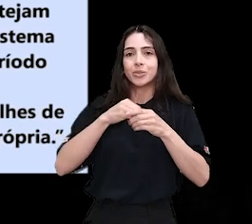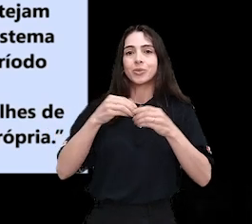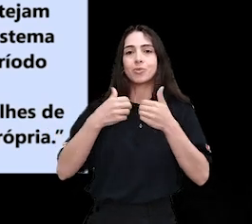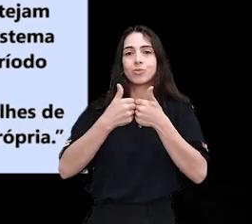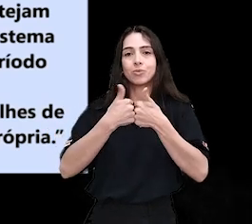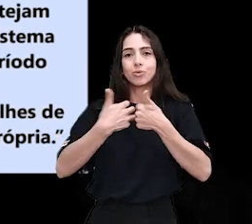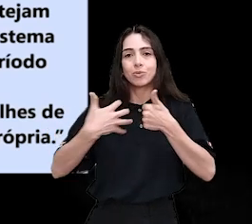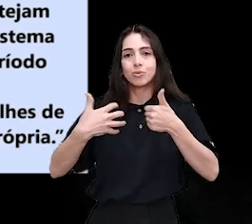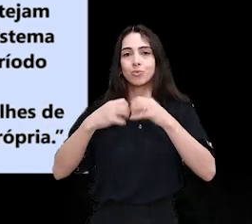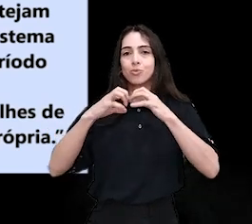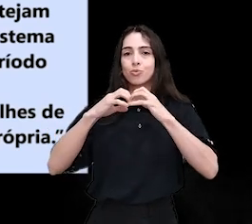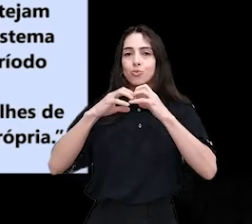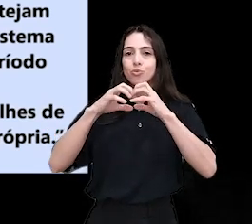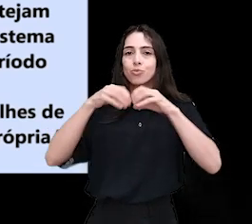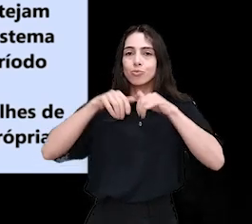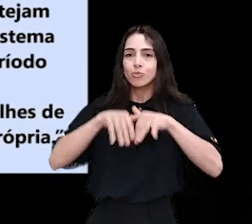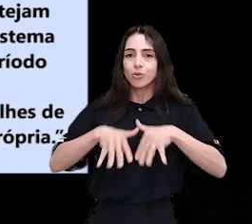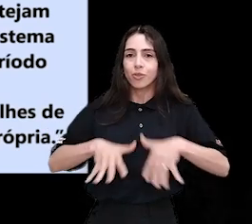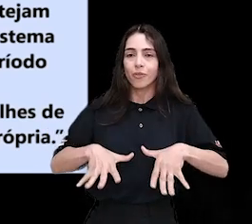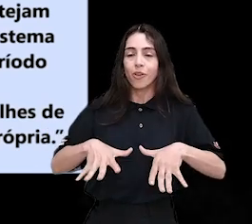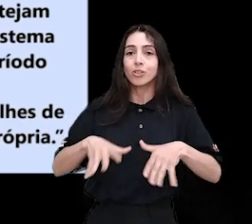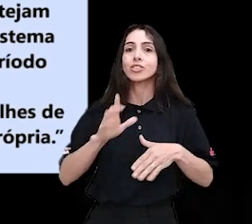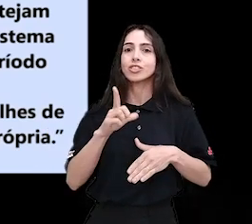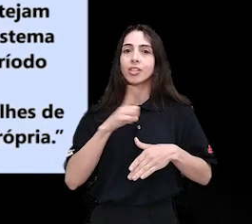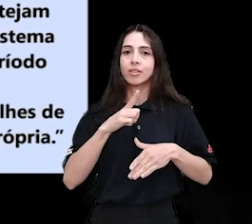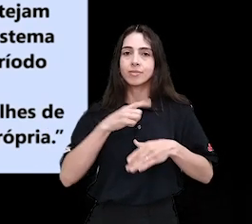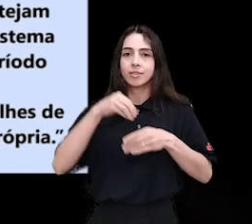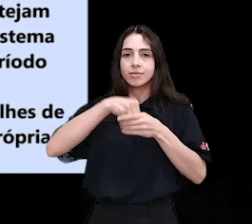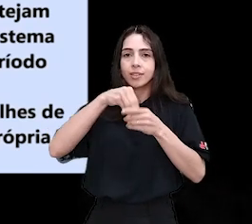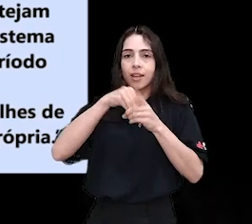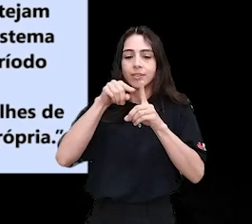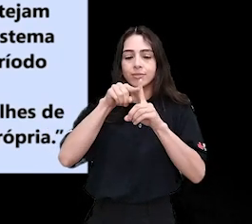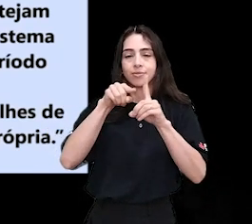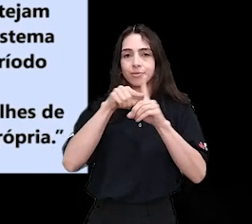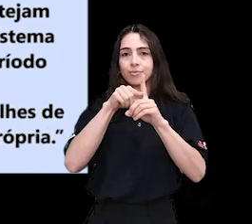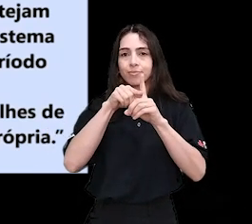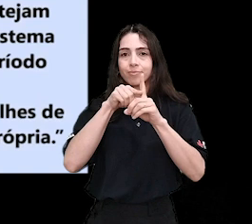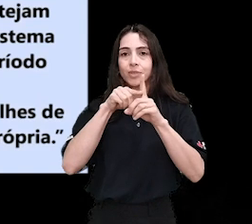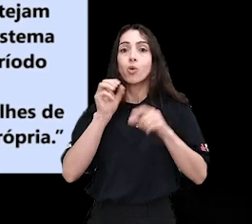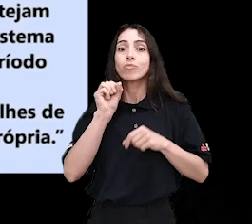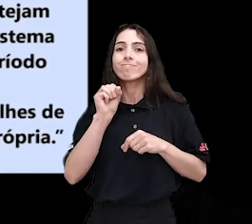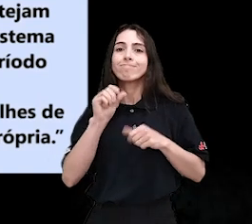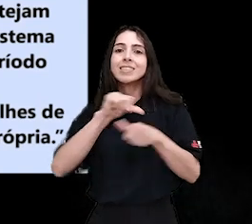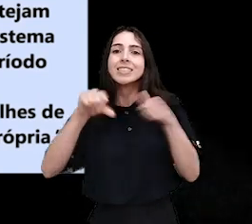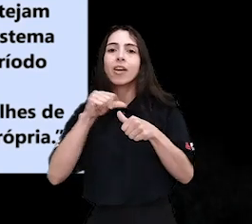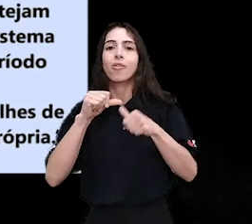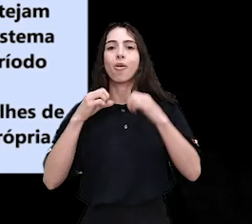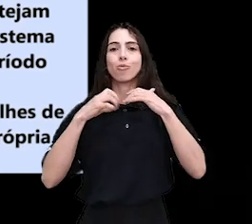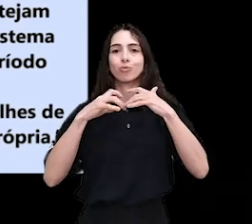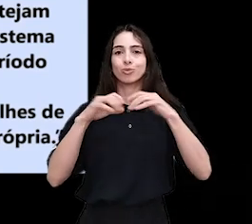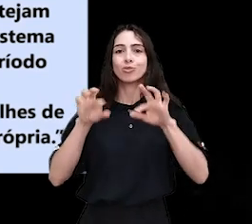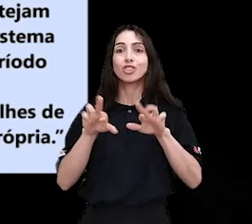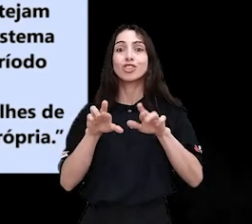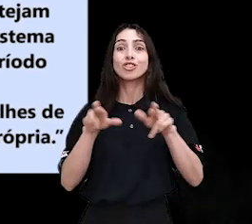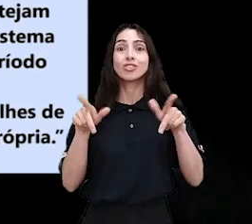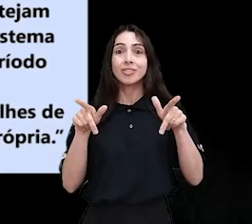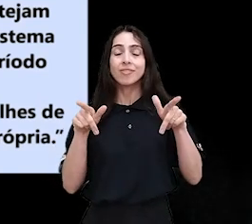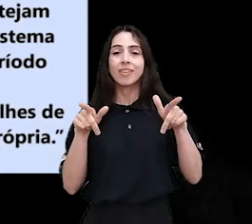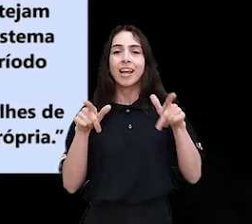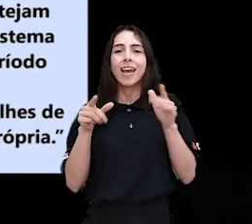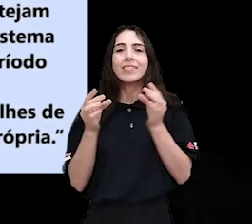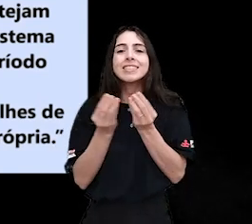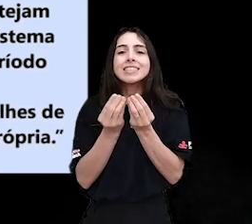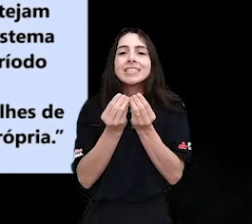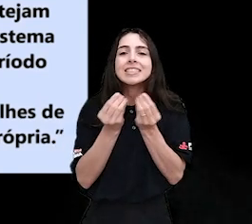A maior parte do nosso sistema nervoso é construída, em linhas gerais, ainda no período embrionário e fetal. O